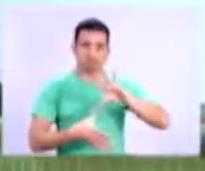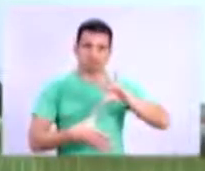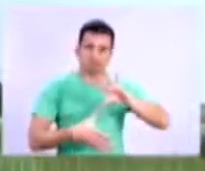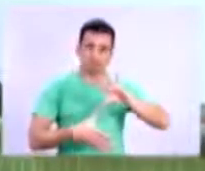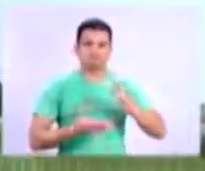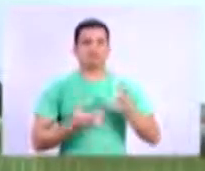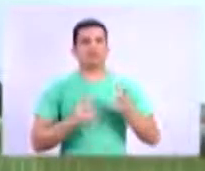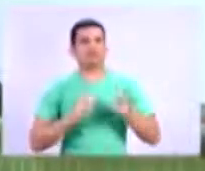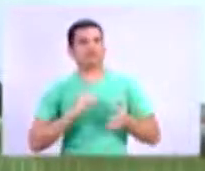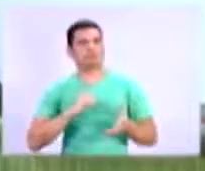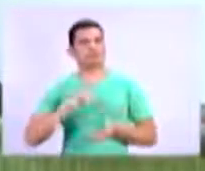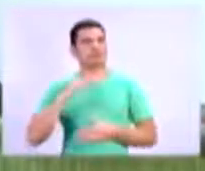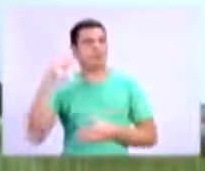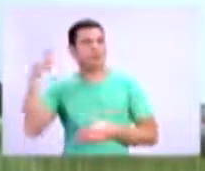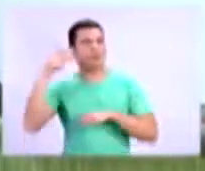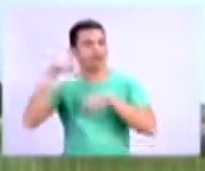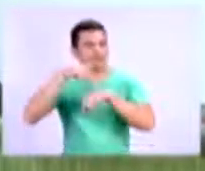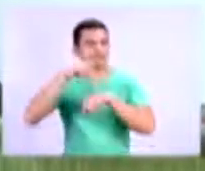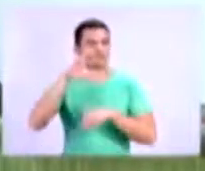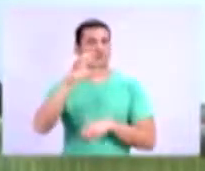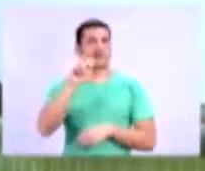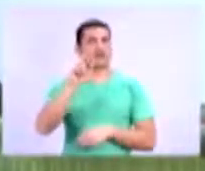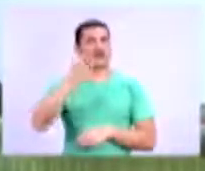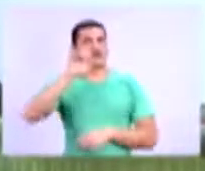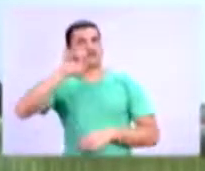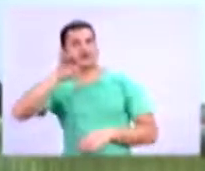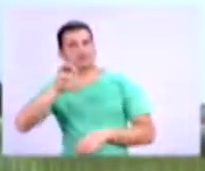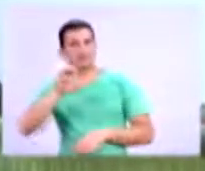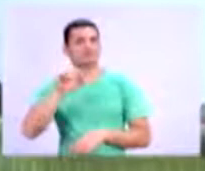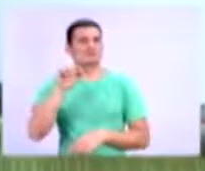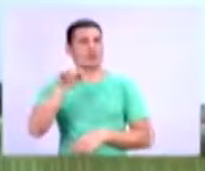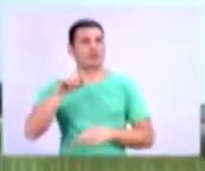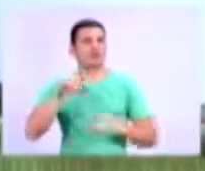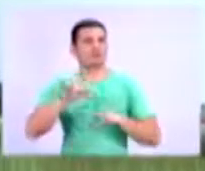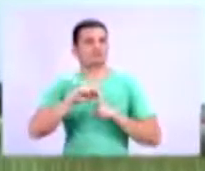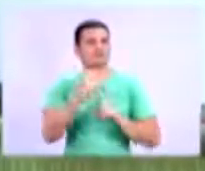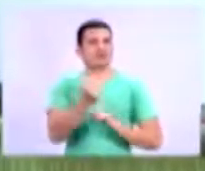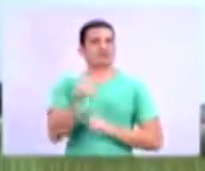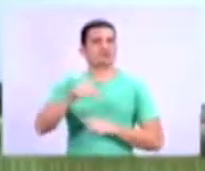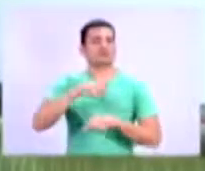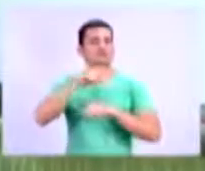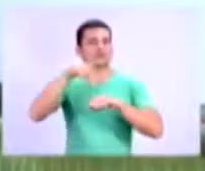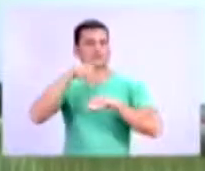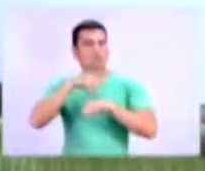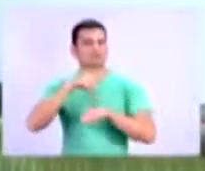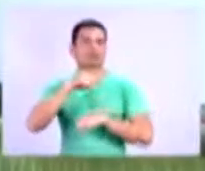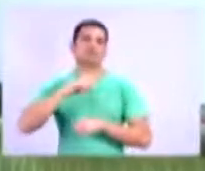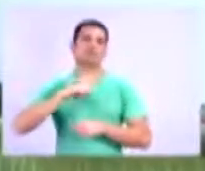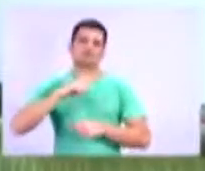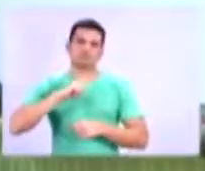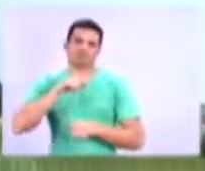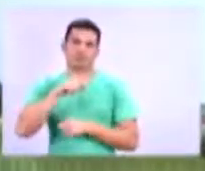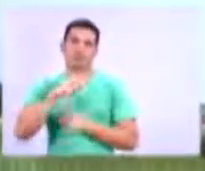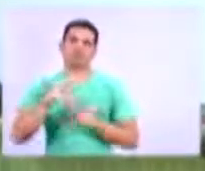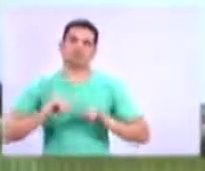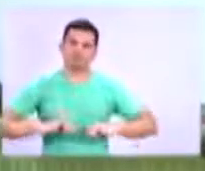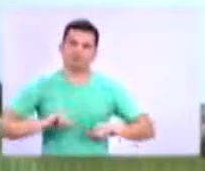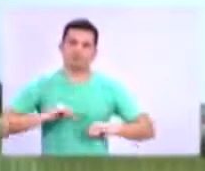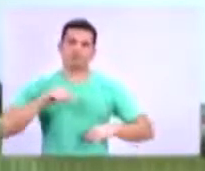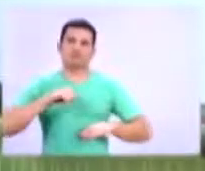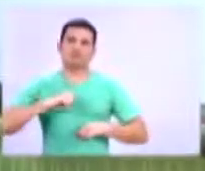o Caribe, são sociedades, são países que sofreram uma dominação, que sofreram